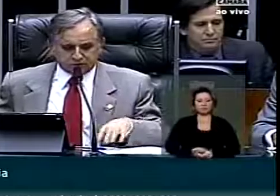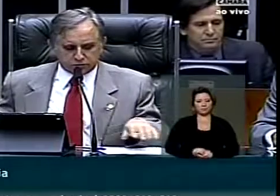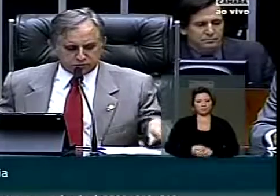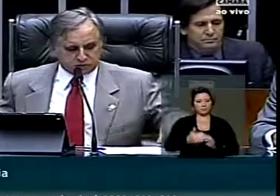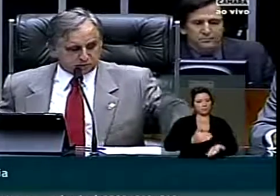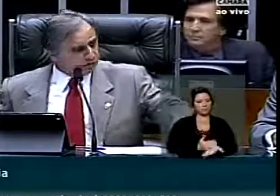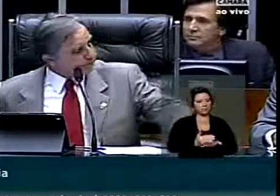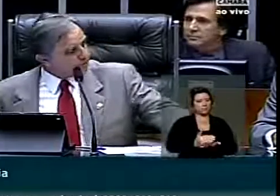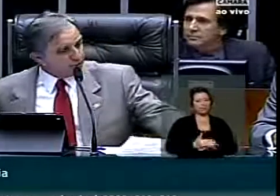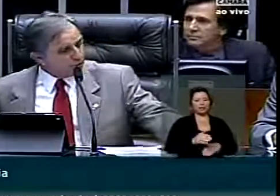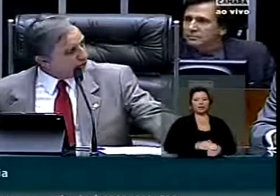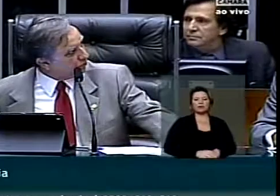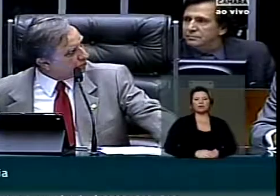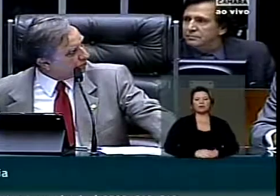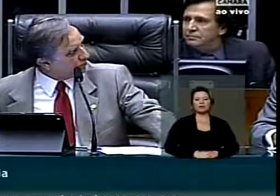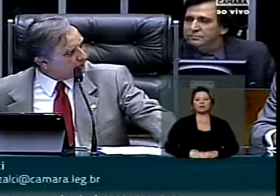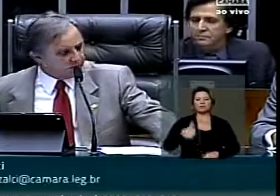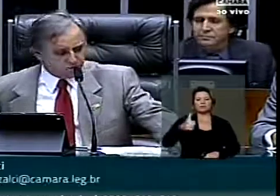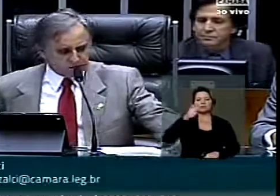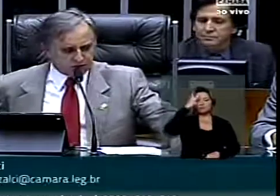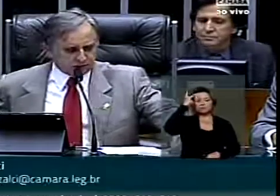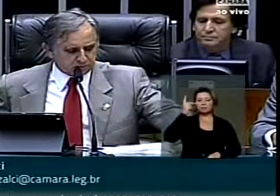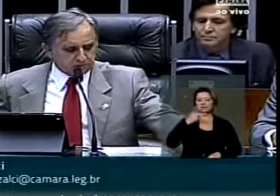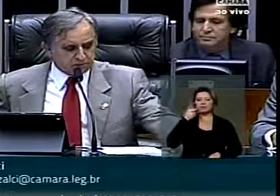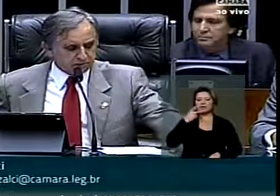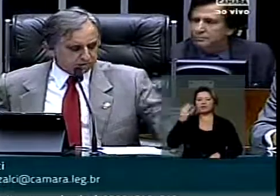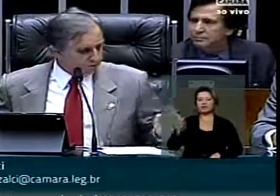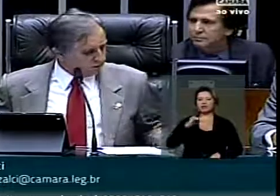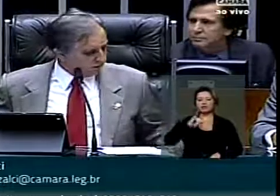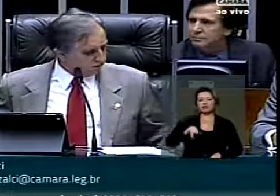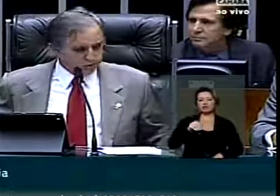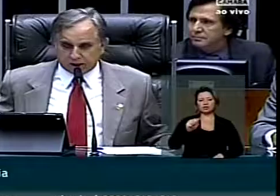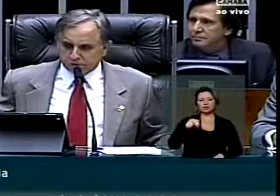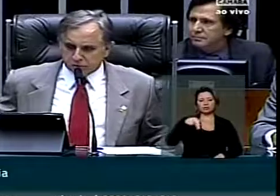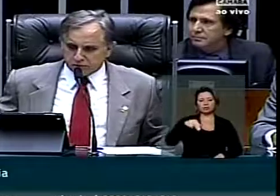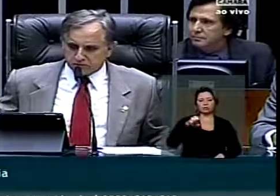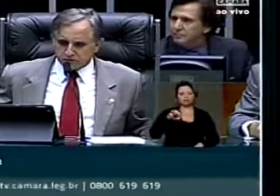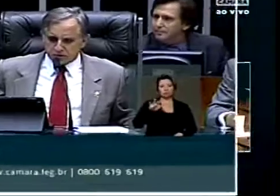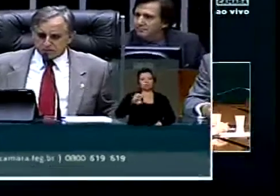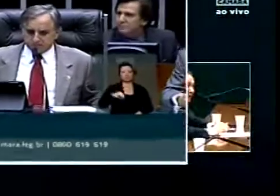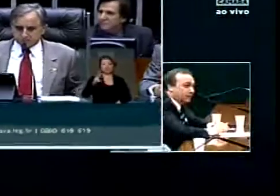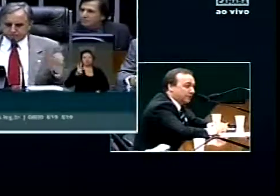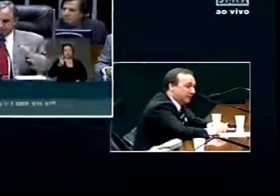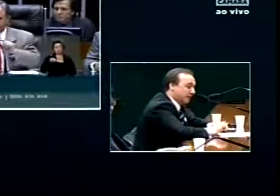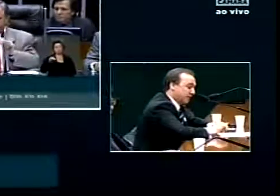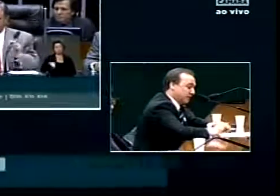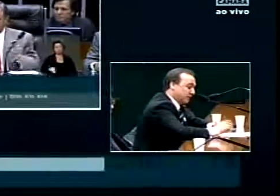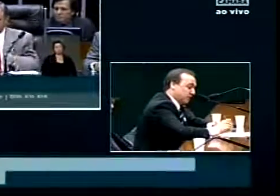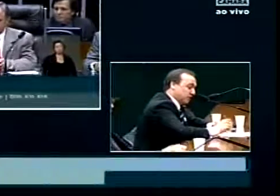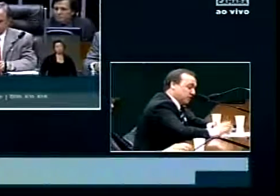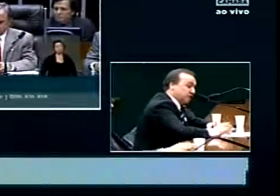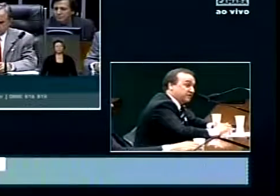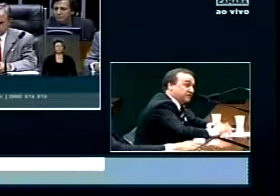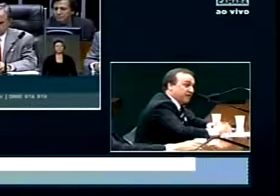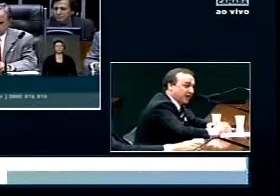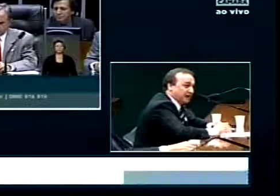Entrando agora em breves comunicações, primeira oradora, a deputada Janete Capiberi. 3 minutos.